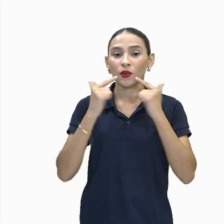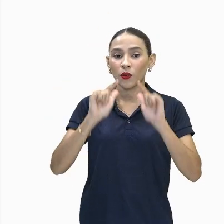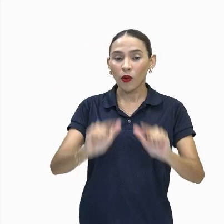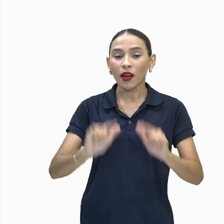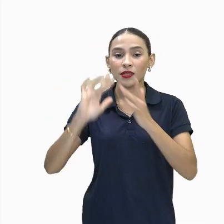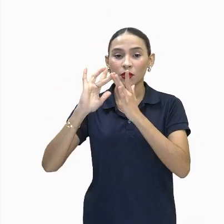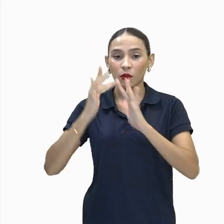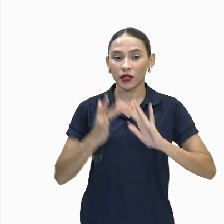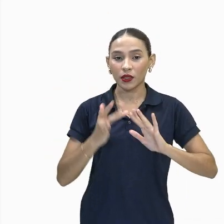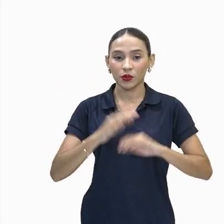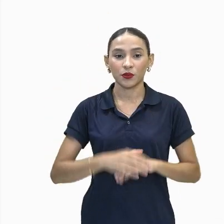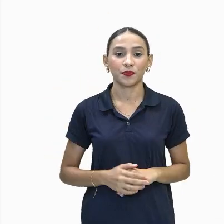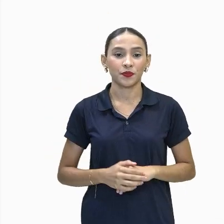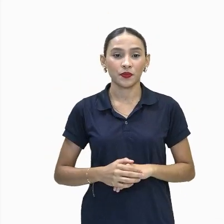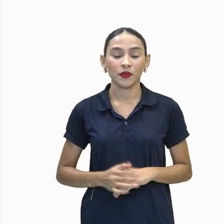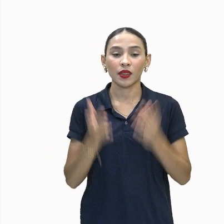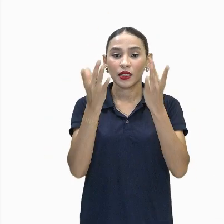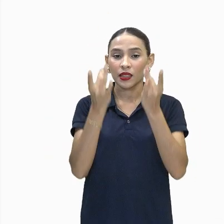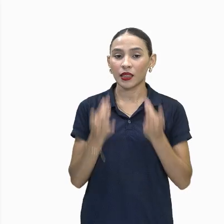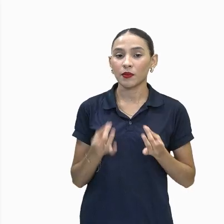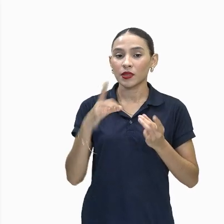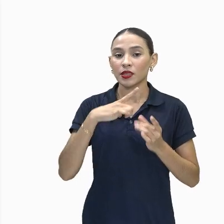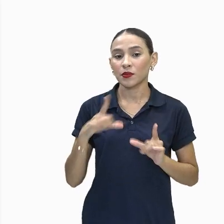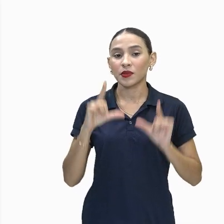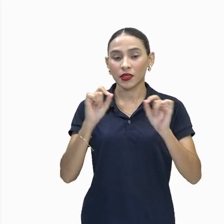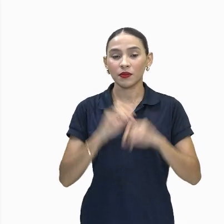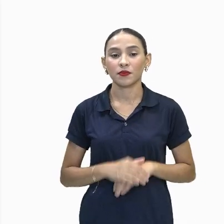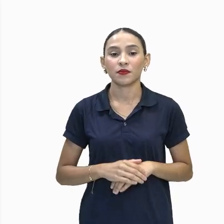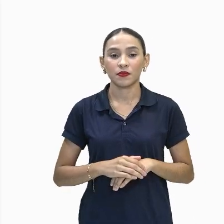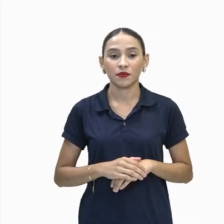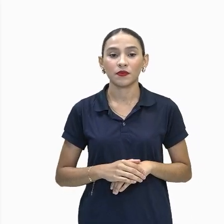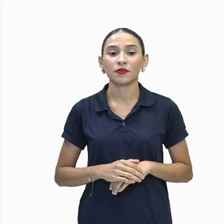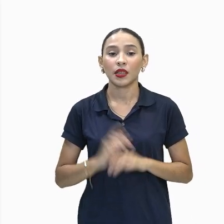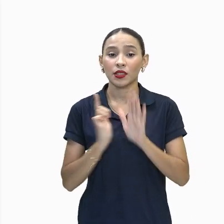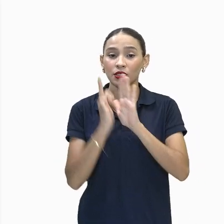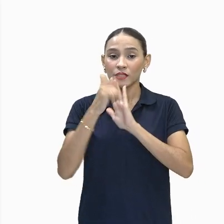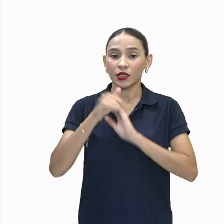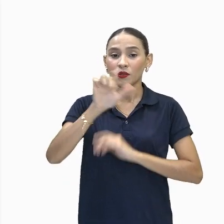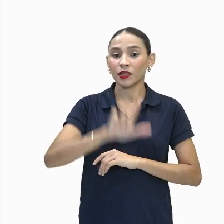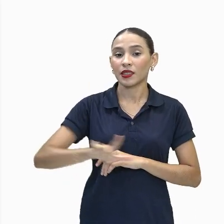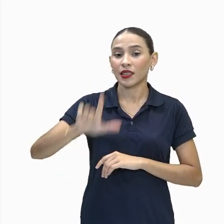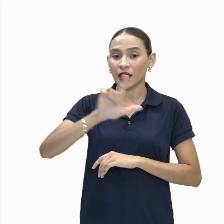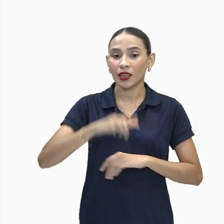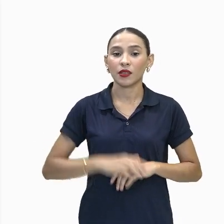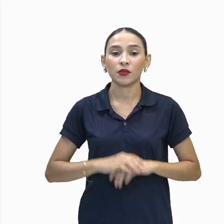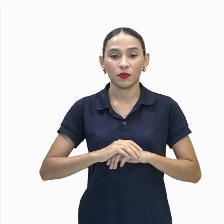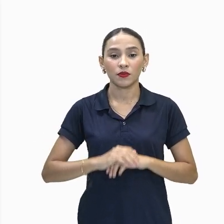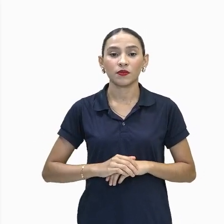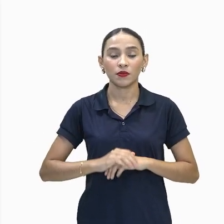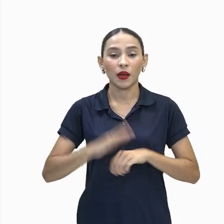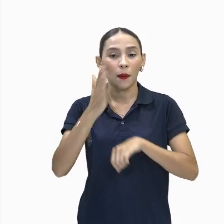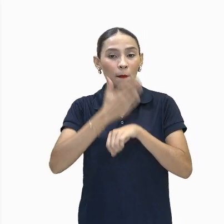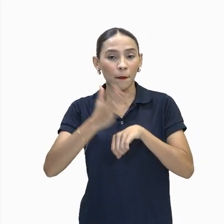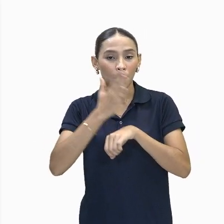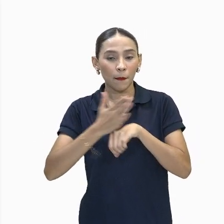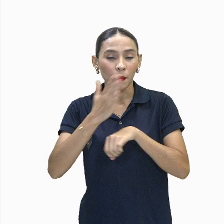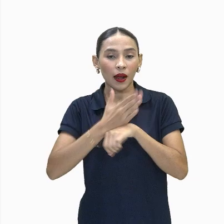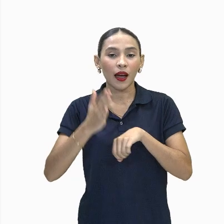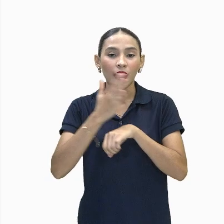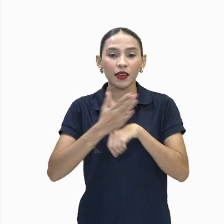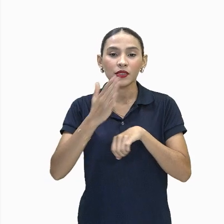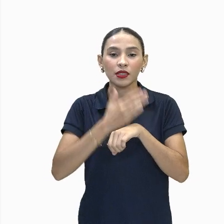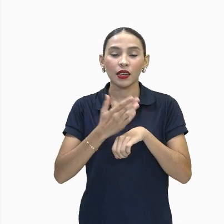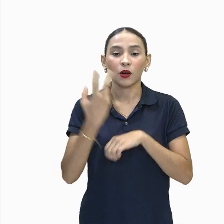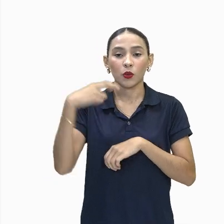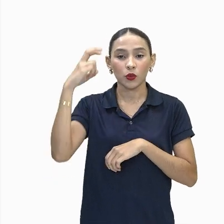linguagens e contextos. E detalhando este objeto, teremos os gêneros literários, manifesto, antropofágico,